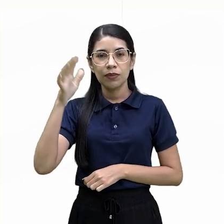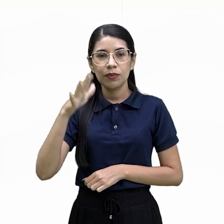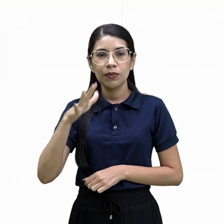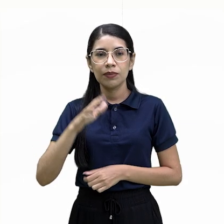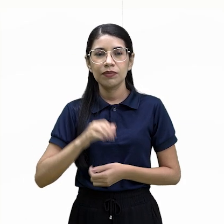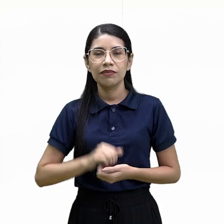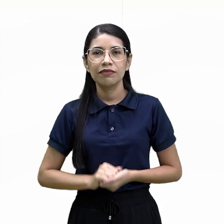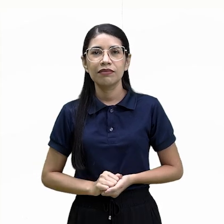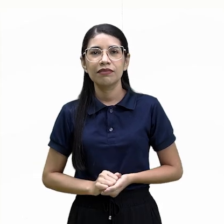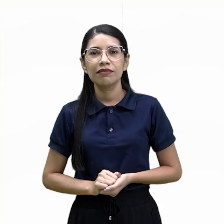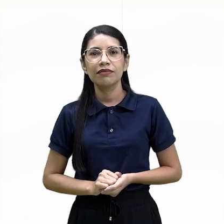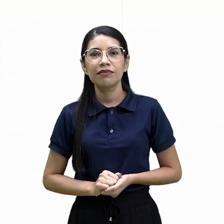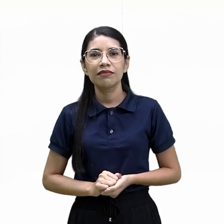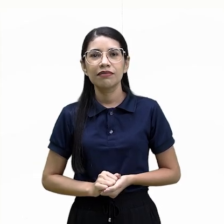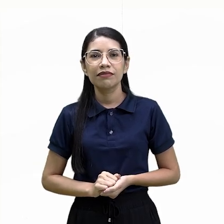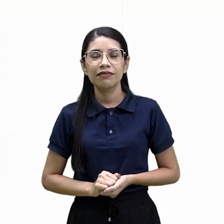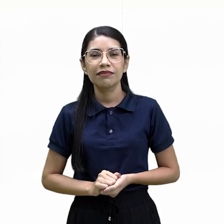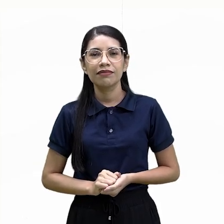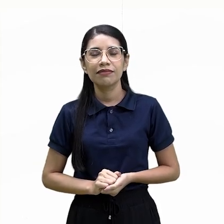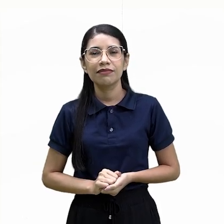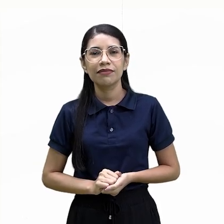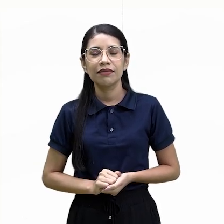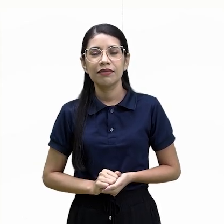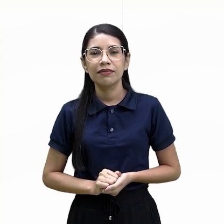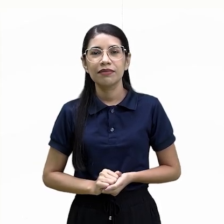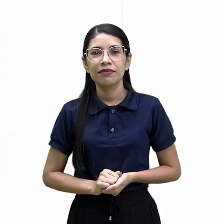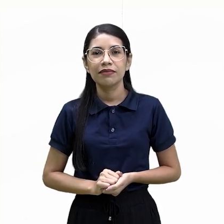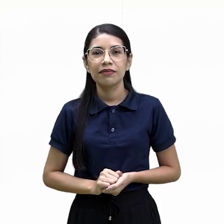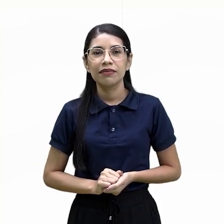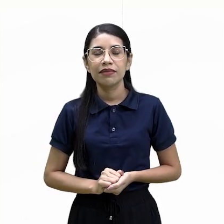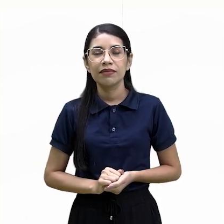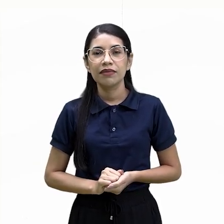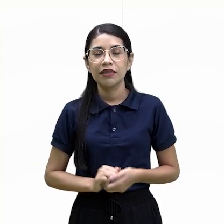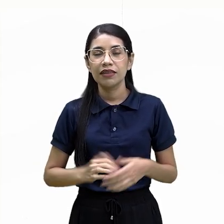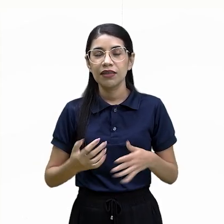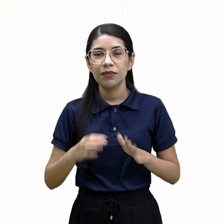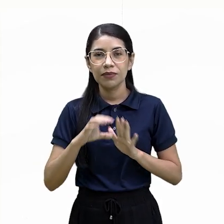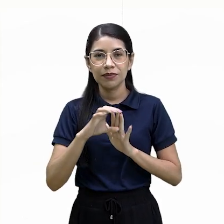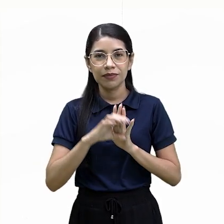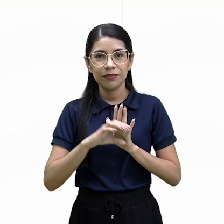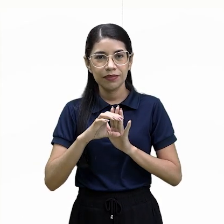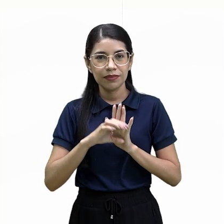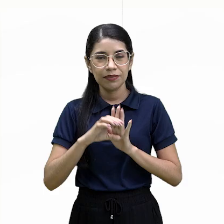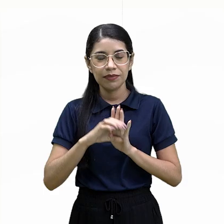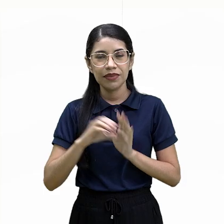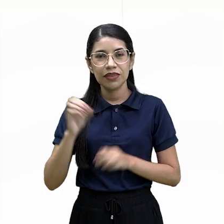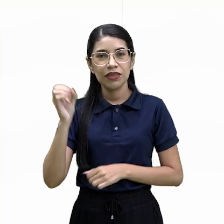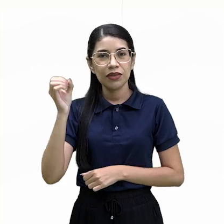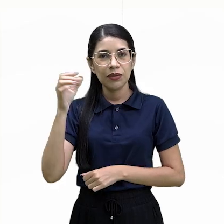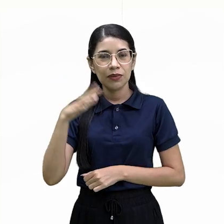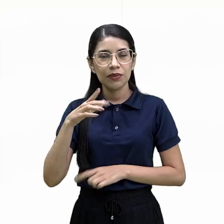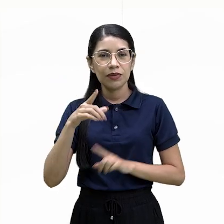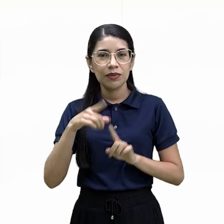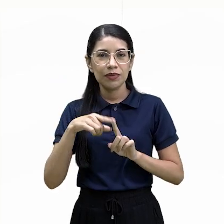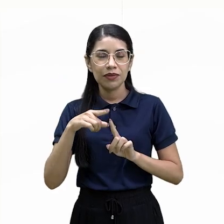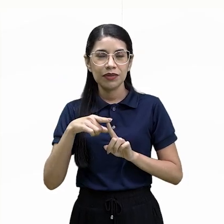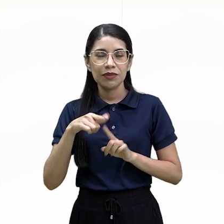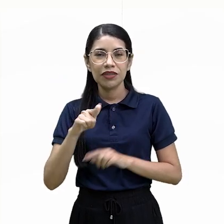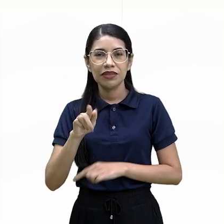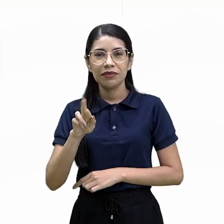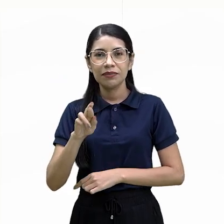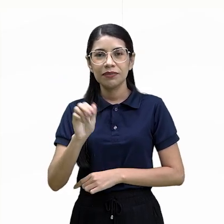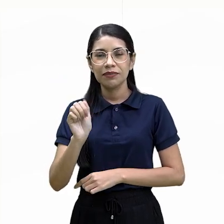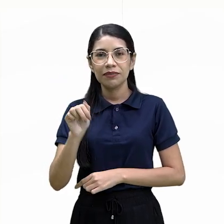Falar sobre o conceito, aliás, o conceito de luz, que é uma grandeza